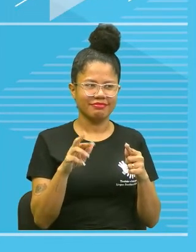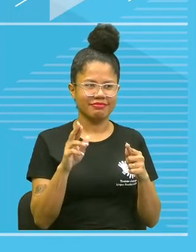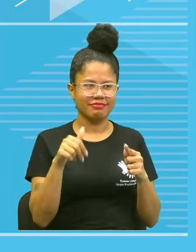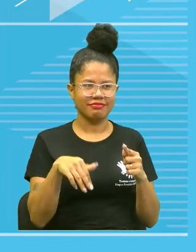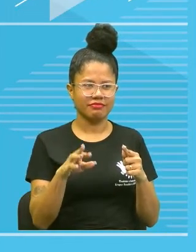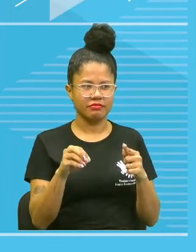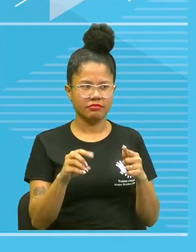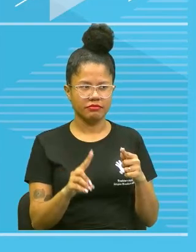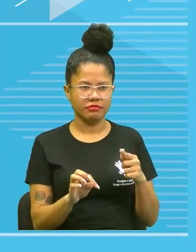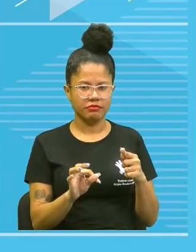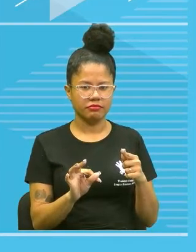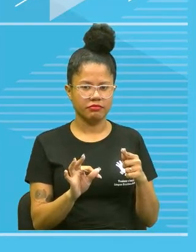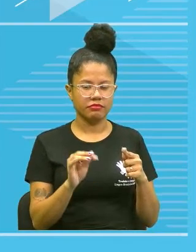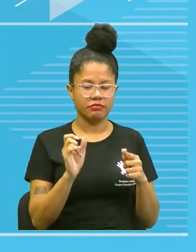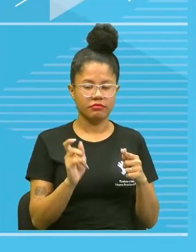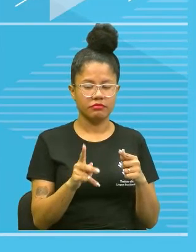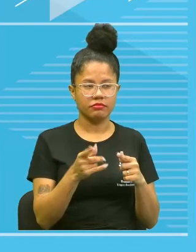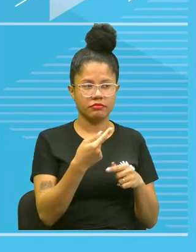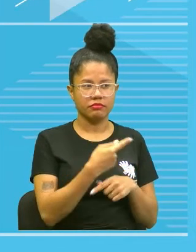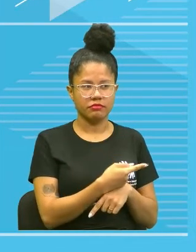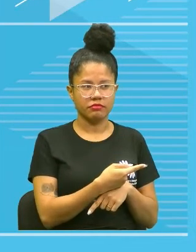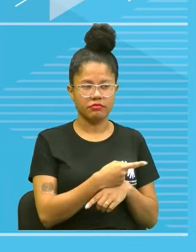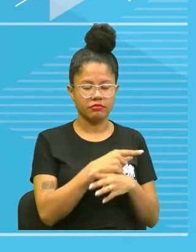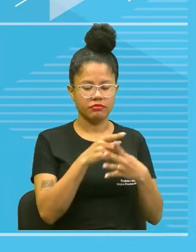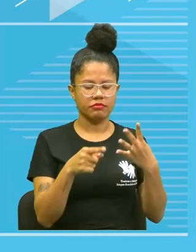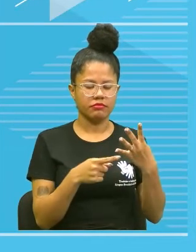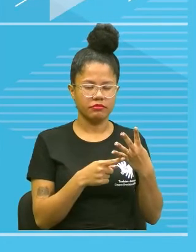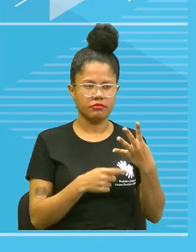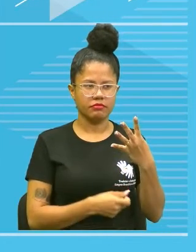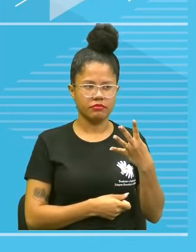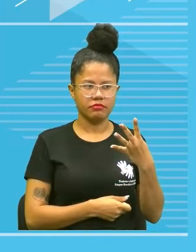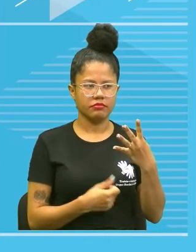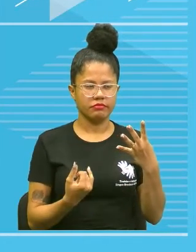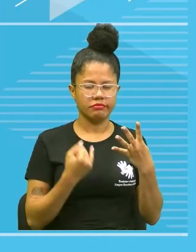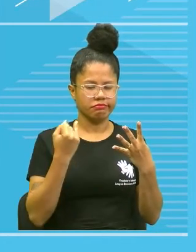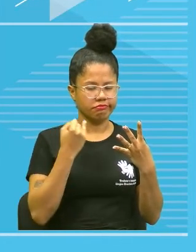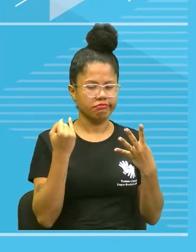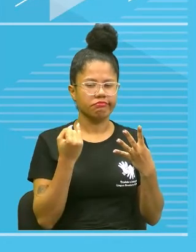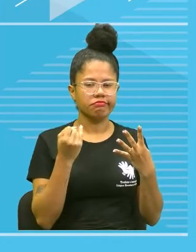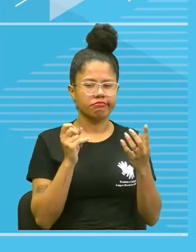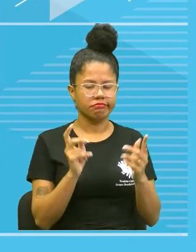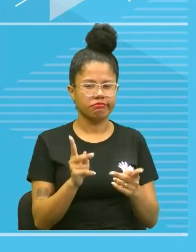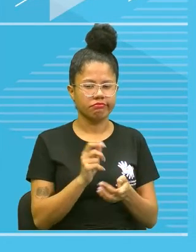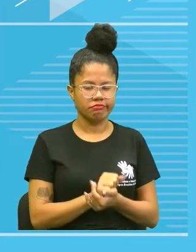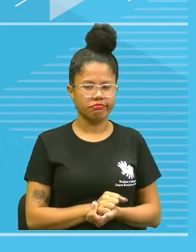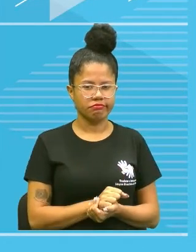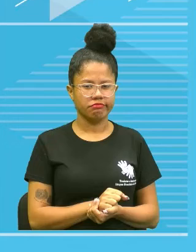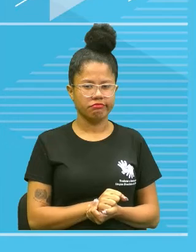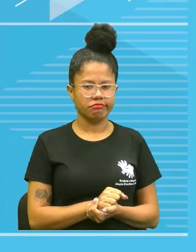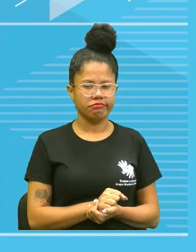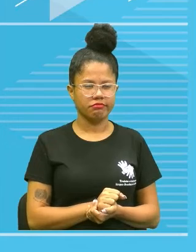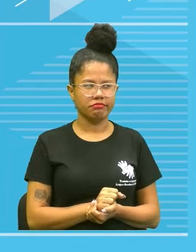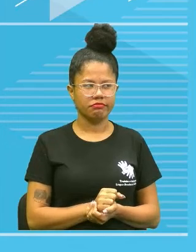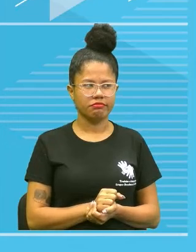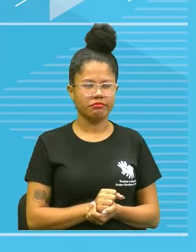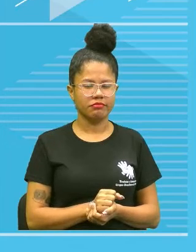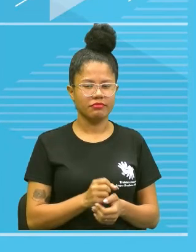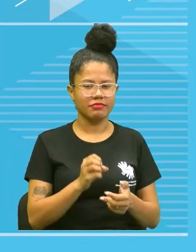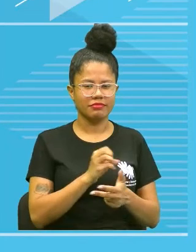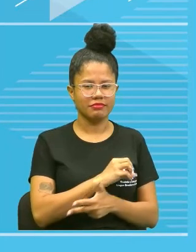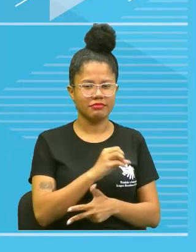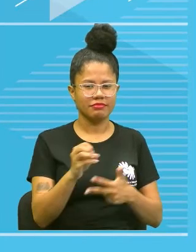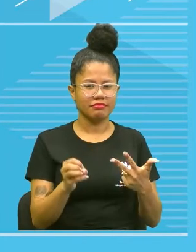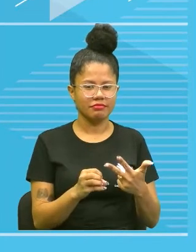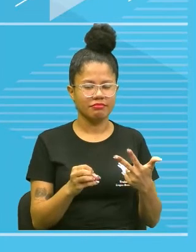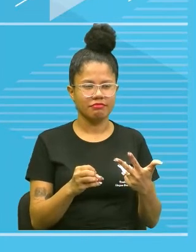Expansão, expansão, compressão, compressão. Bacana? Isso aqui é importante demais, demais. Cara, o Enem adora isso. O Enem, ele ama